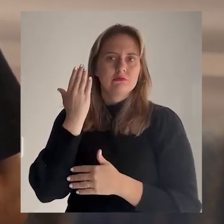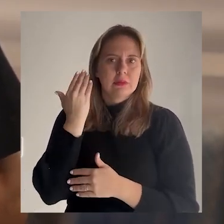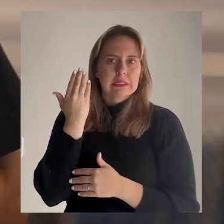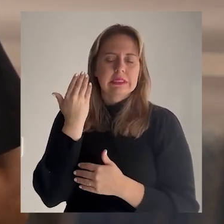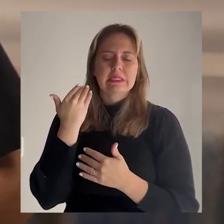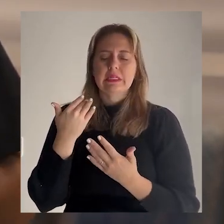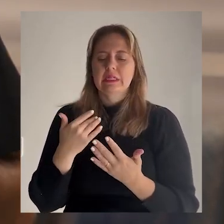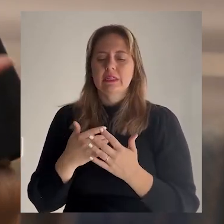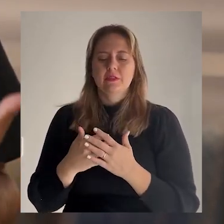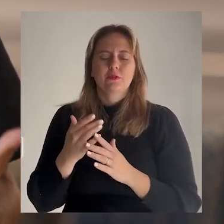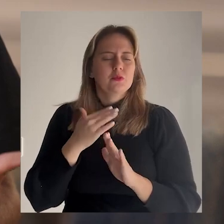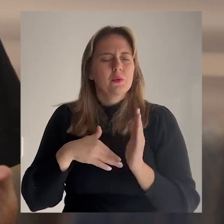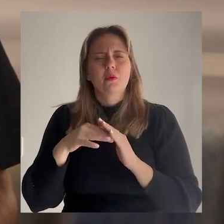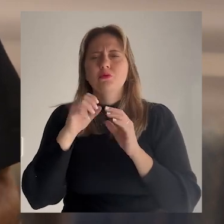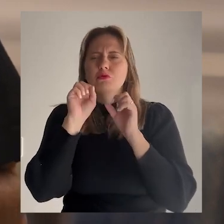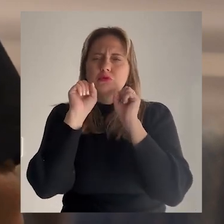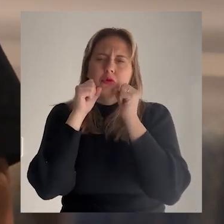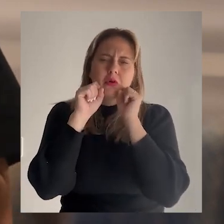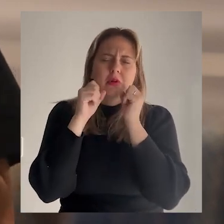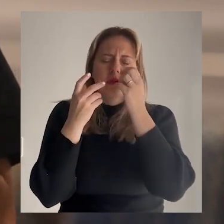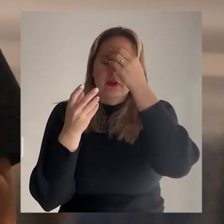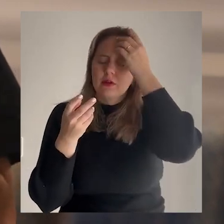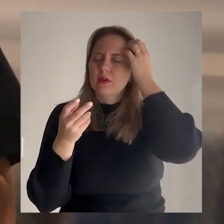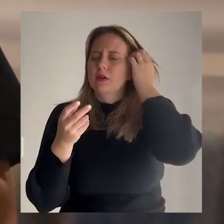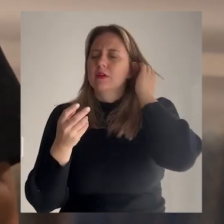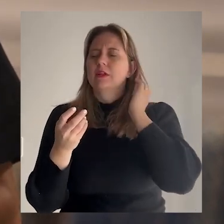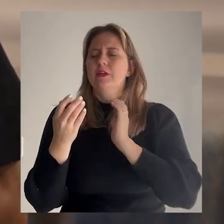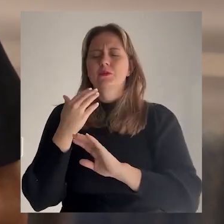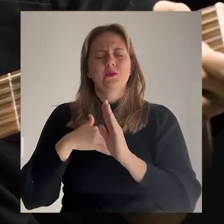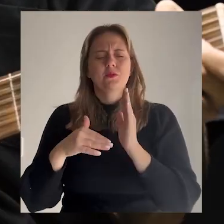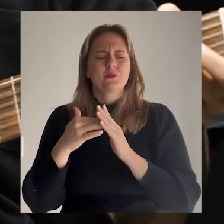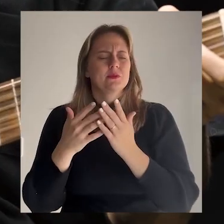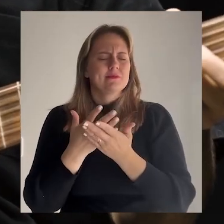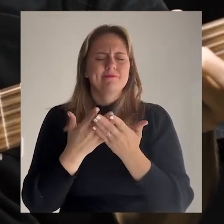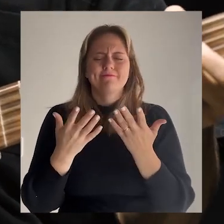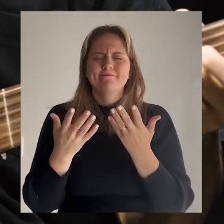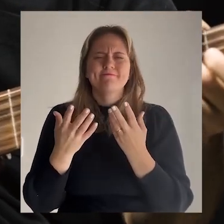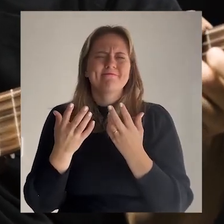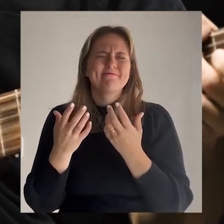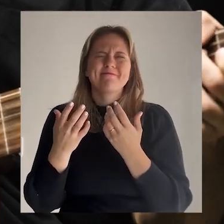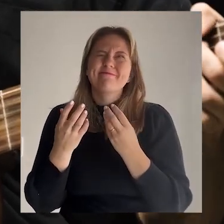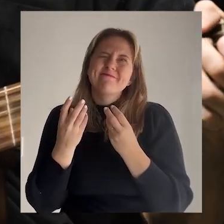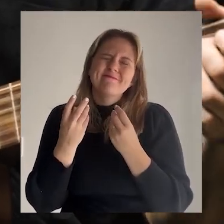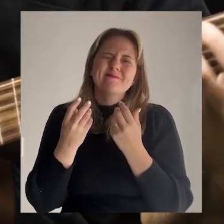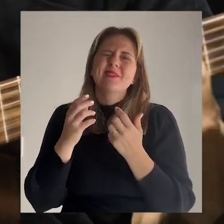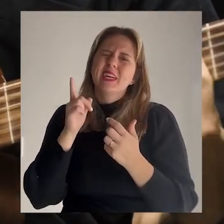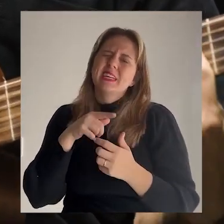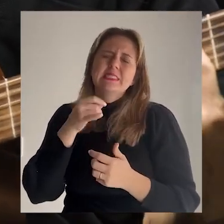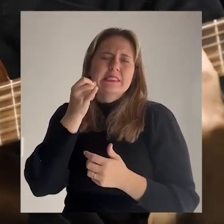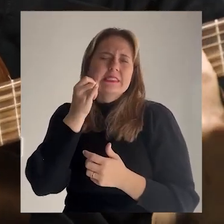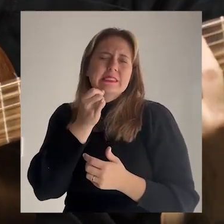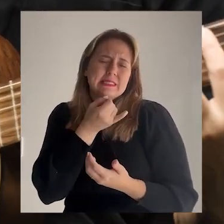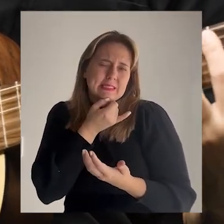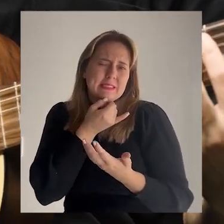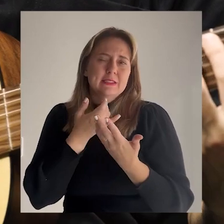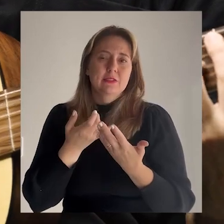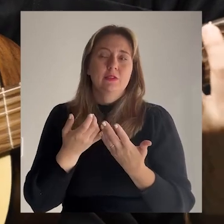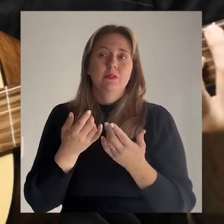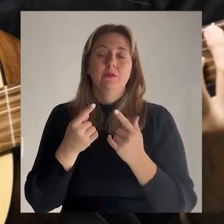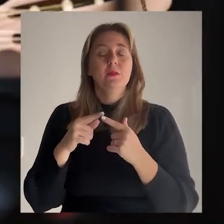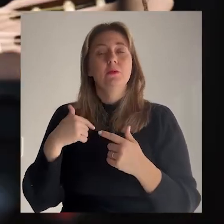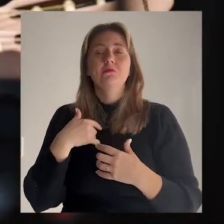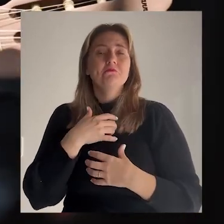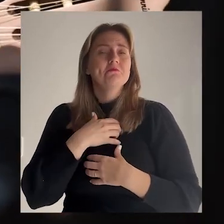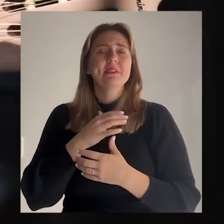época, todo mundo chorando, todo mundo super... aquele clima de funeral, né? E eu não sentia